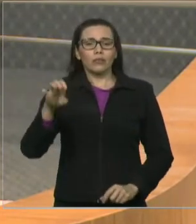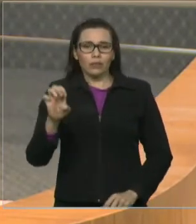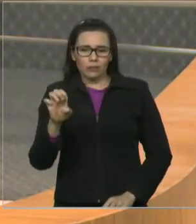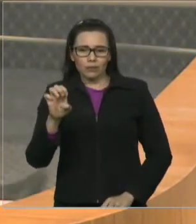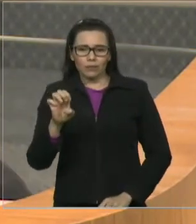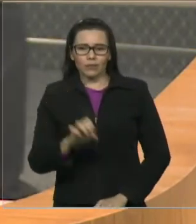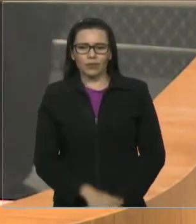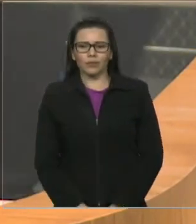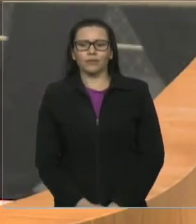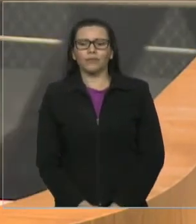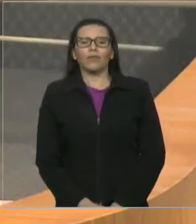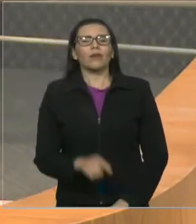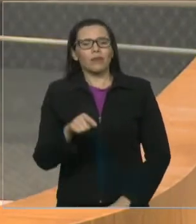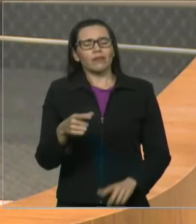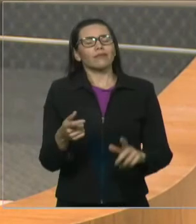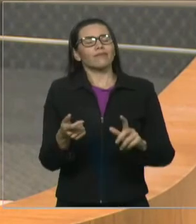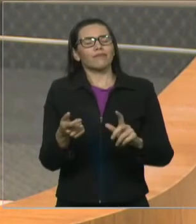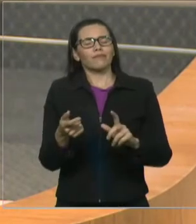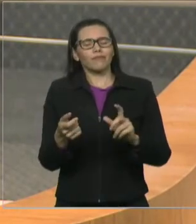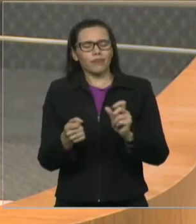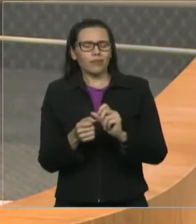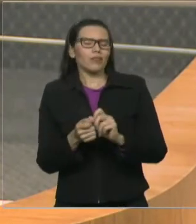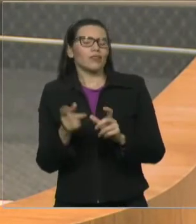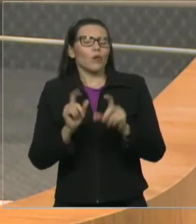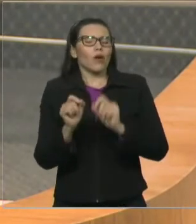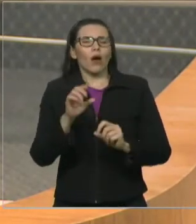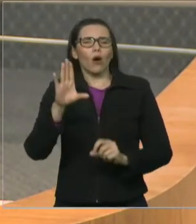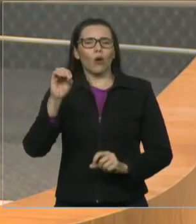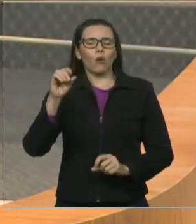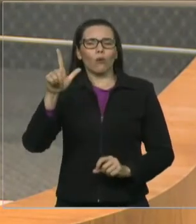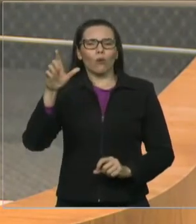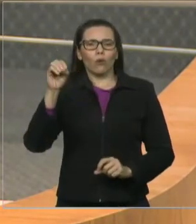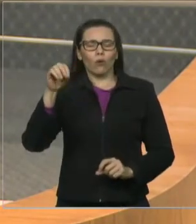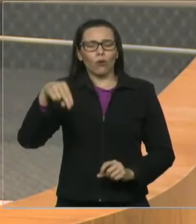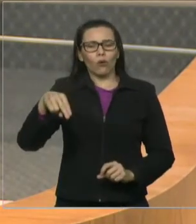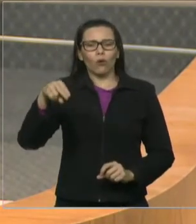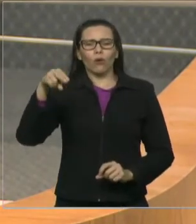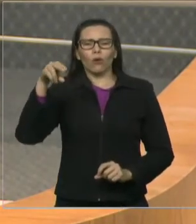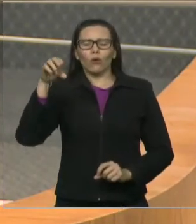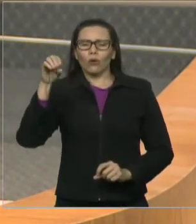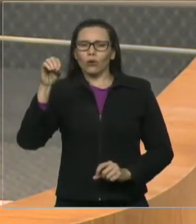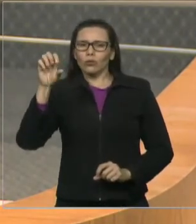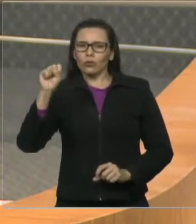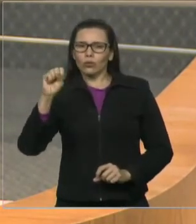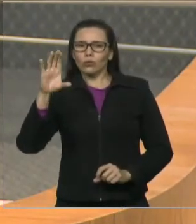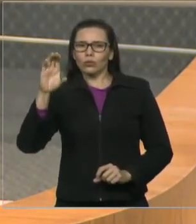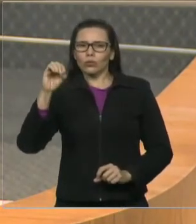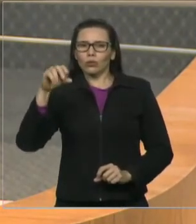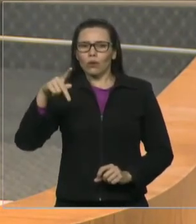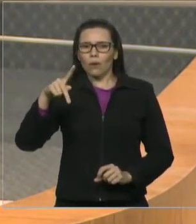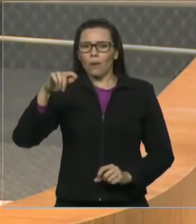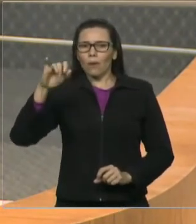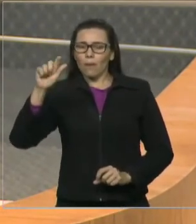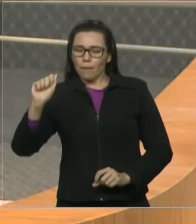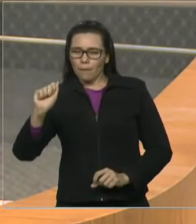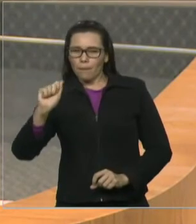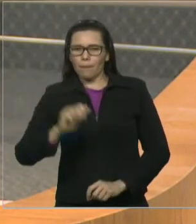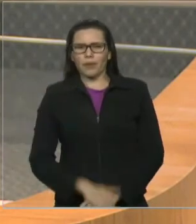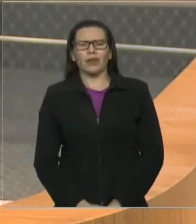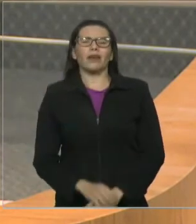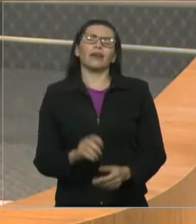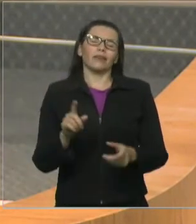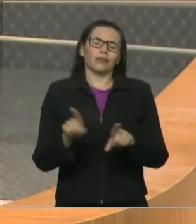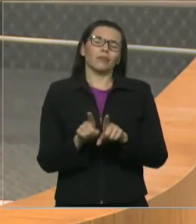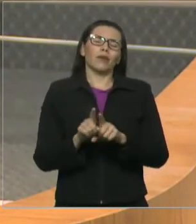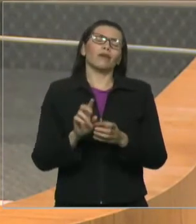sofra menos. A nossa vivência diária, às vezes, ela nos afasta do sofrimento alheio. E a gente precisa, o